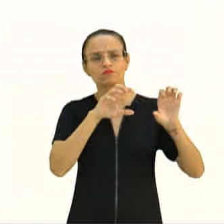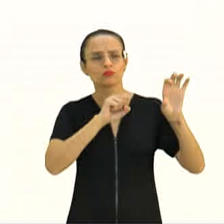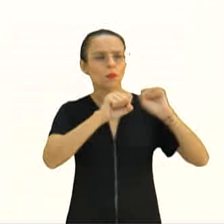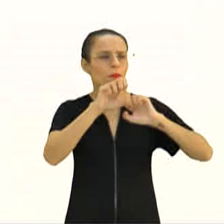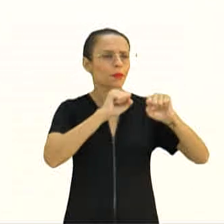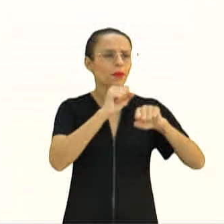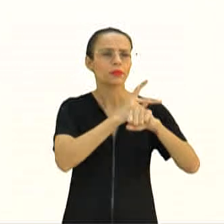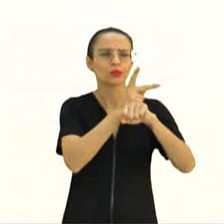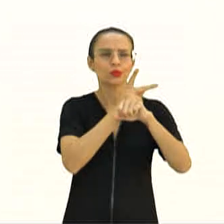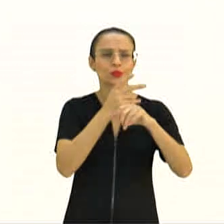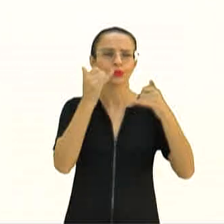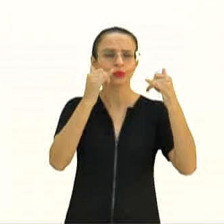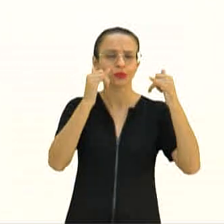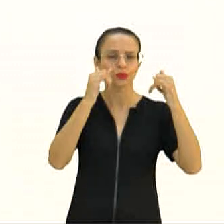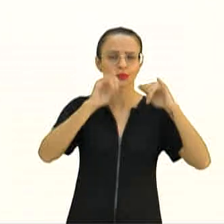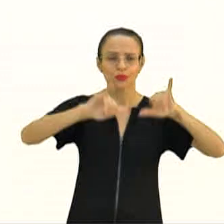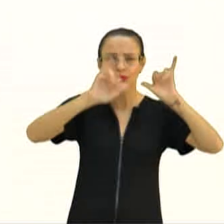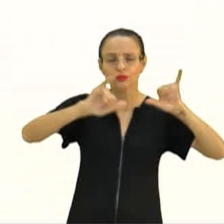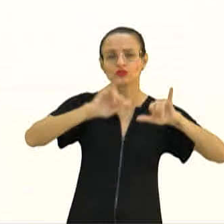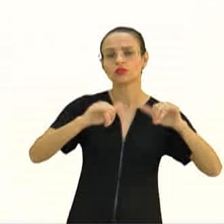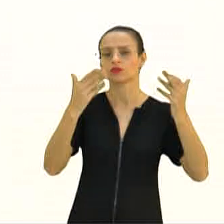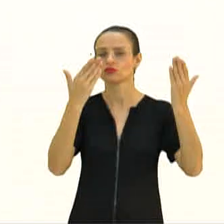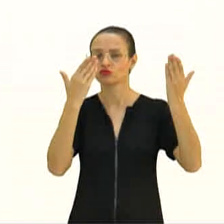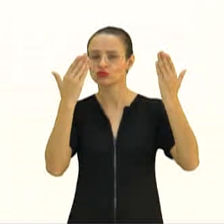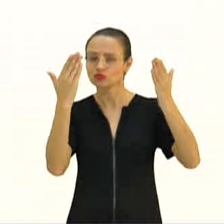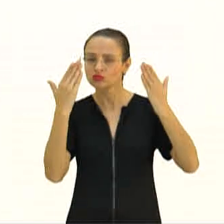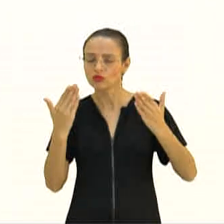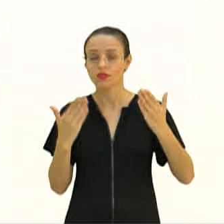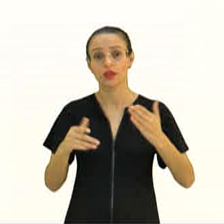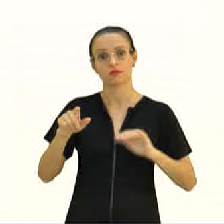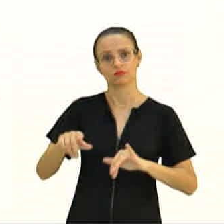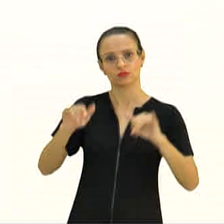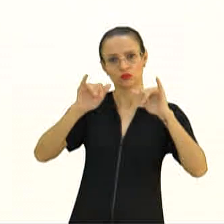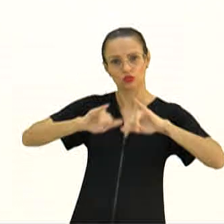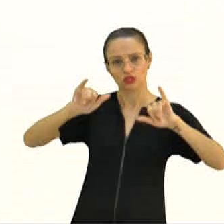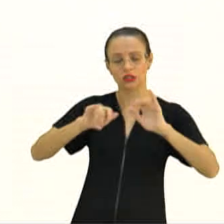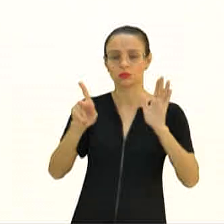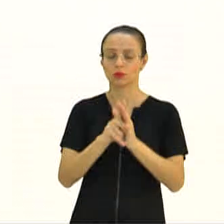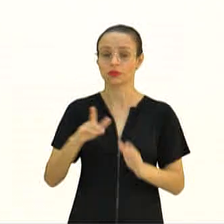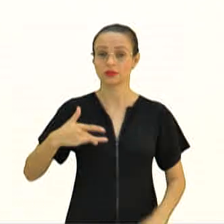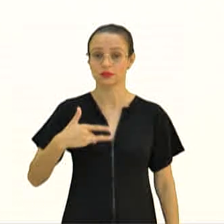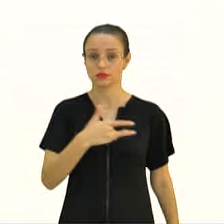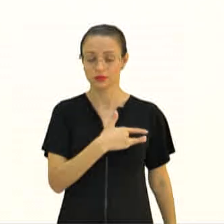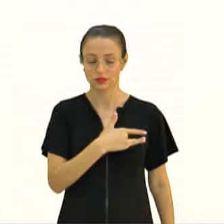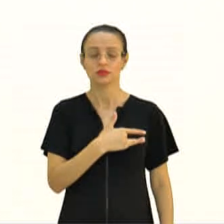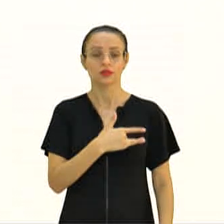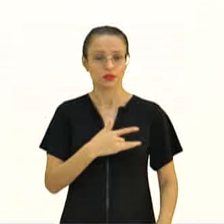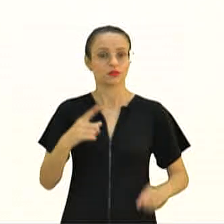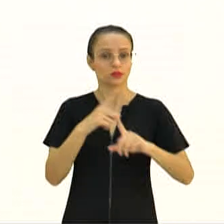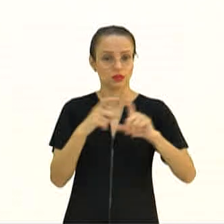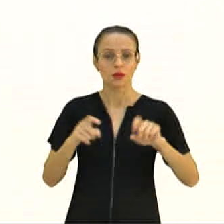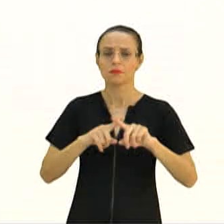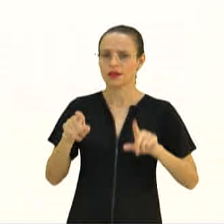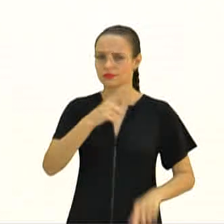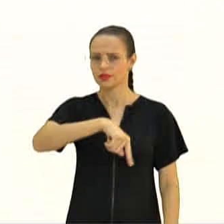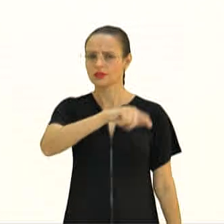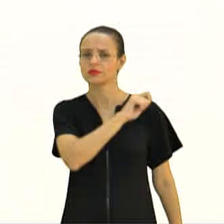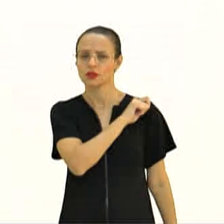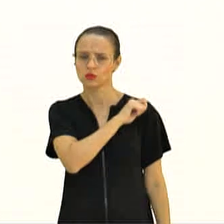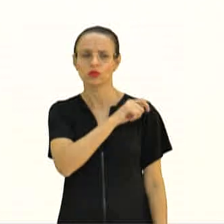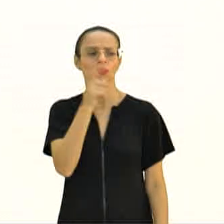desconfiados. Começamos com notícias de ciências e saúde. Mas os alunos se interessam também por notícias